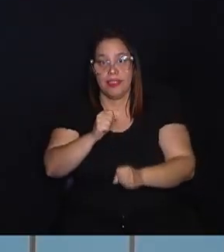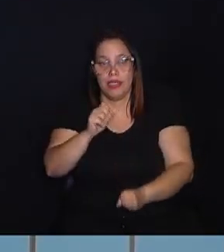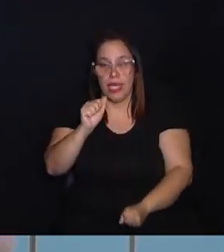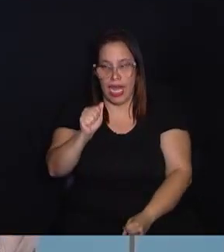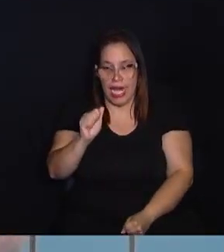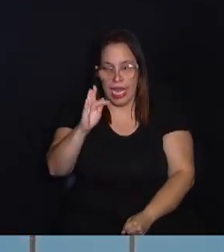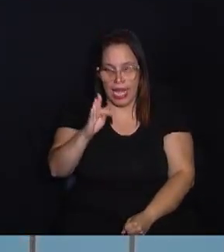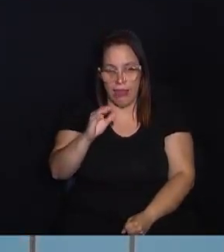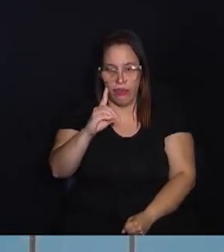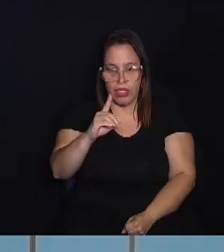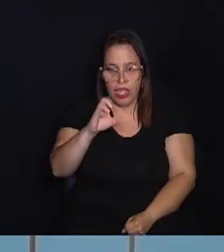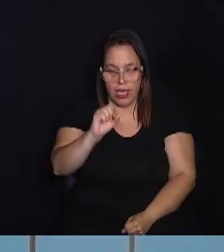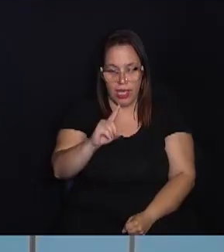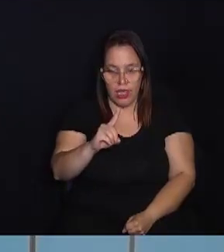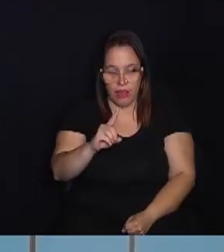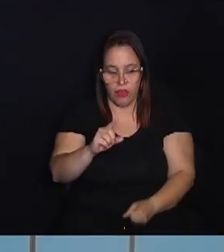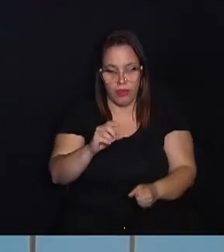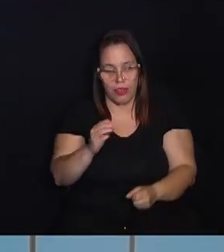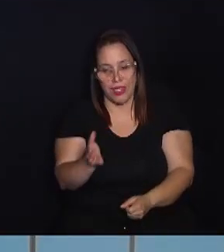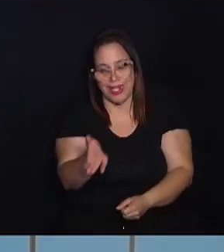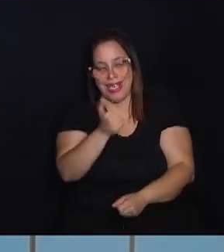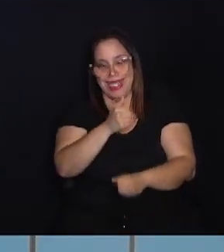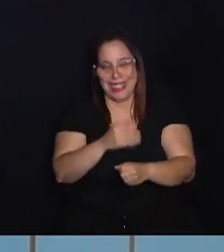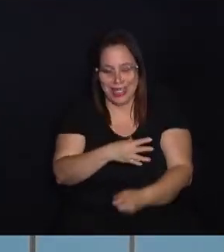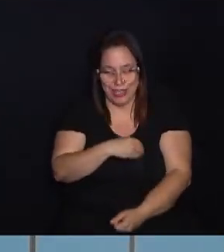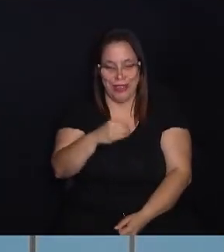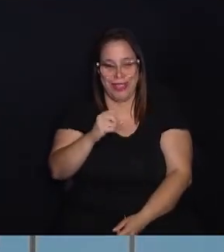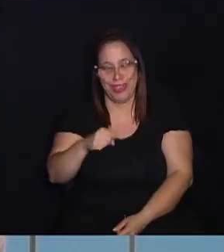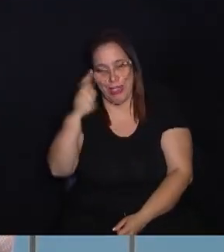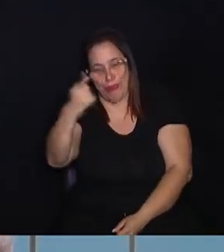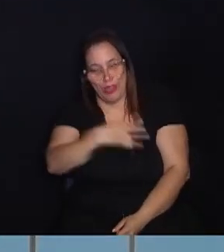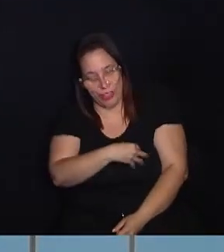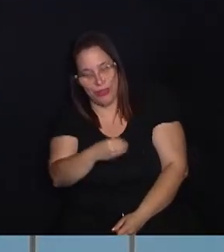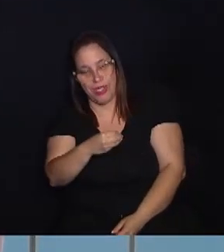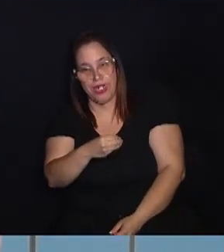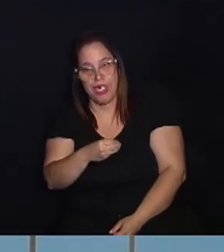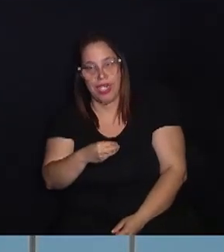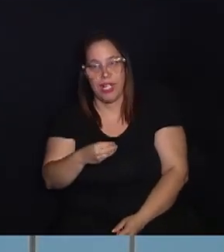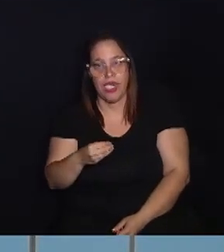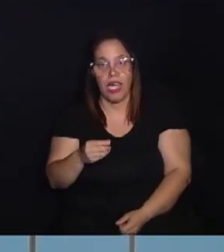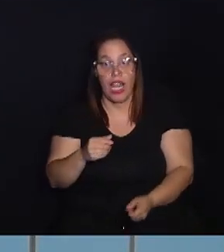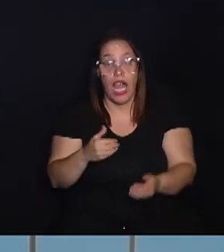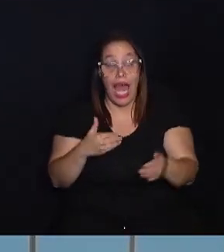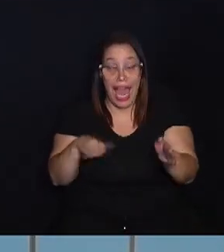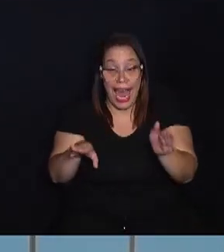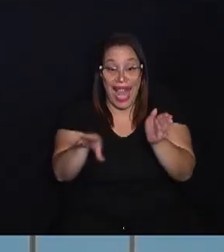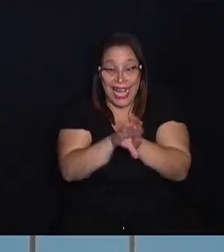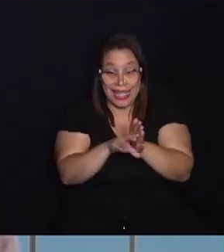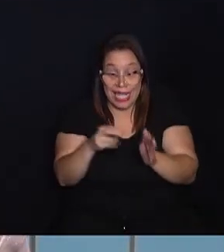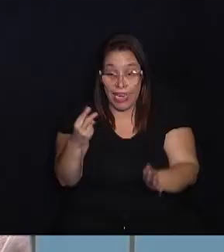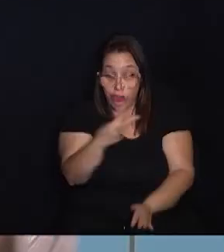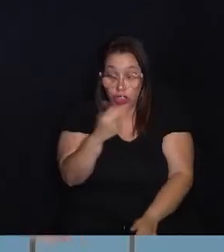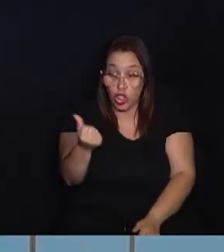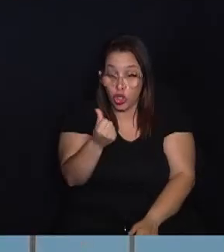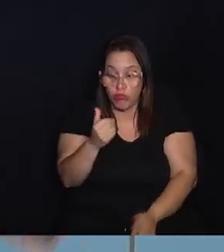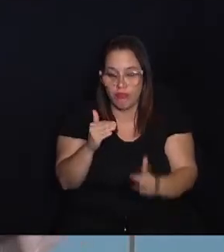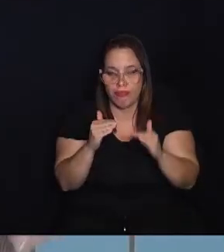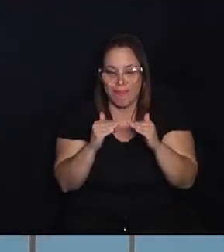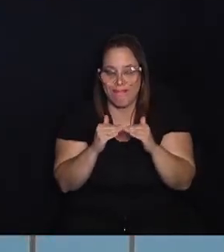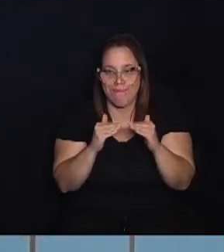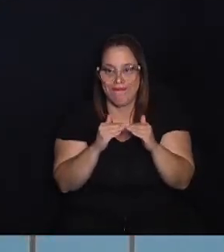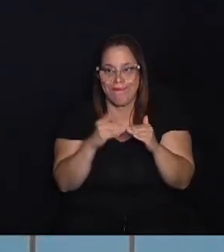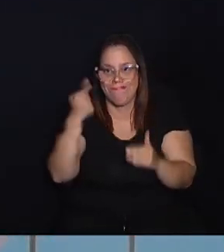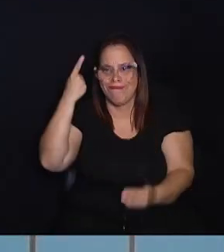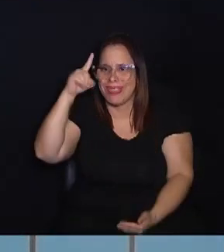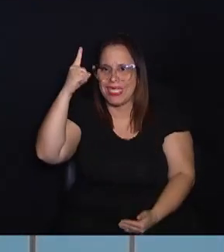AFDF. Antes de filho e depois de filho. Depois de filho, cara, você vai embora. Até os 21 anos, com certeza,